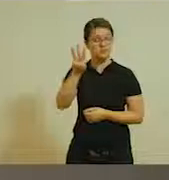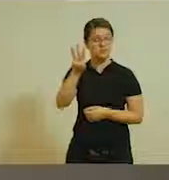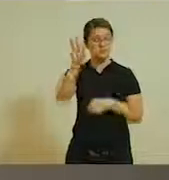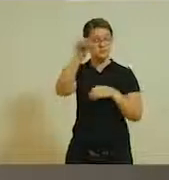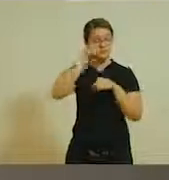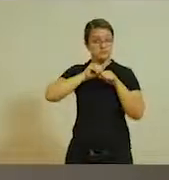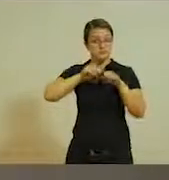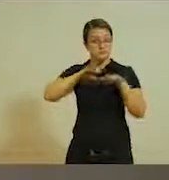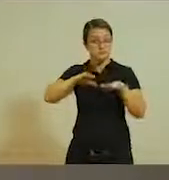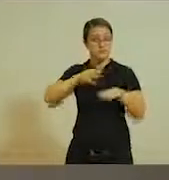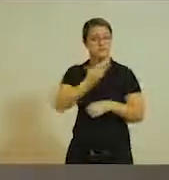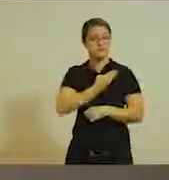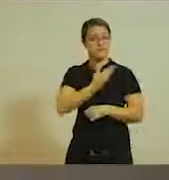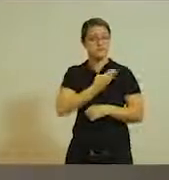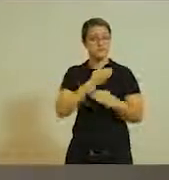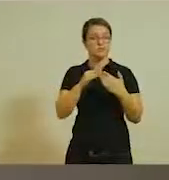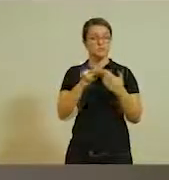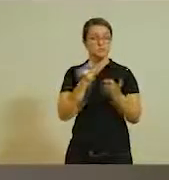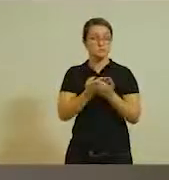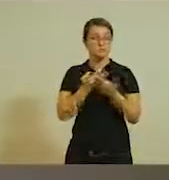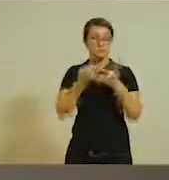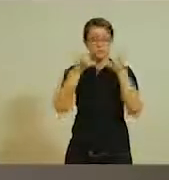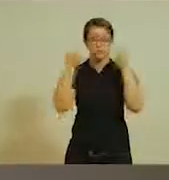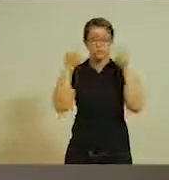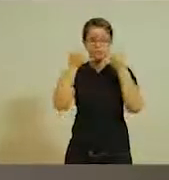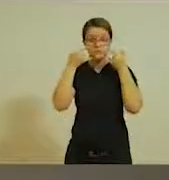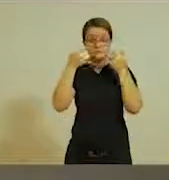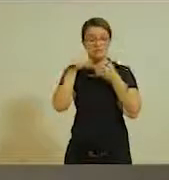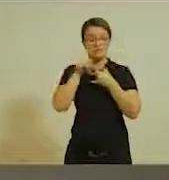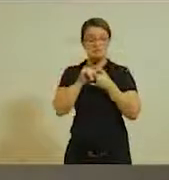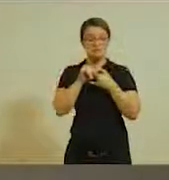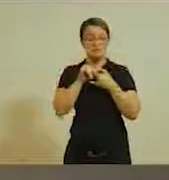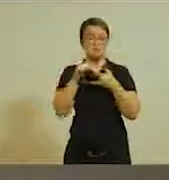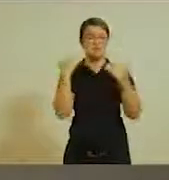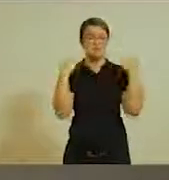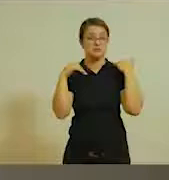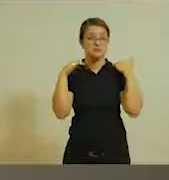seu vídeo com seus amigos da escola. Use